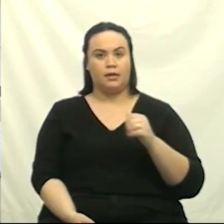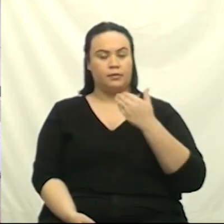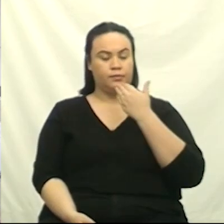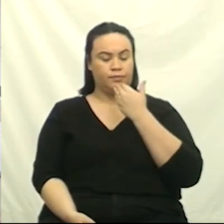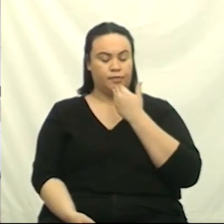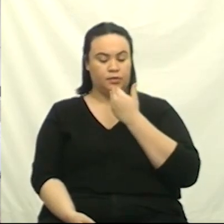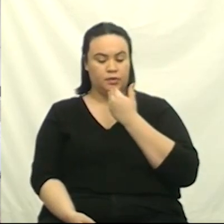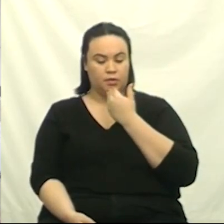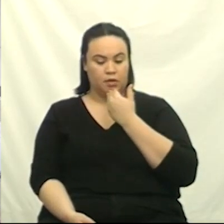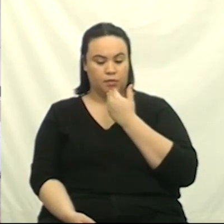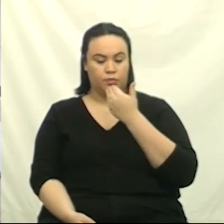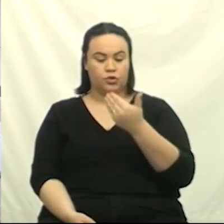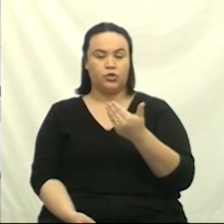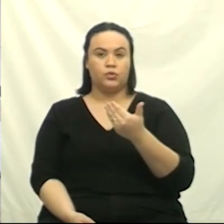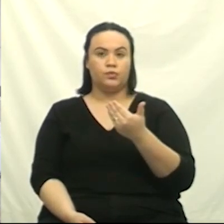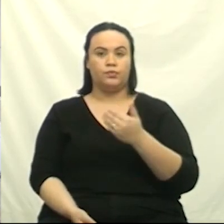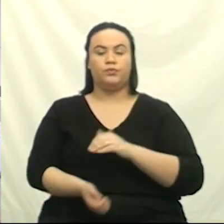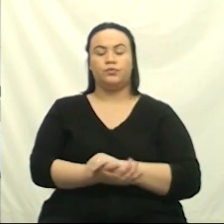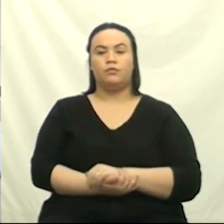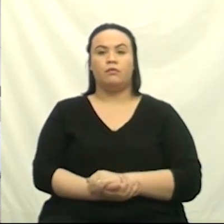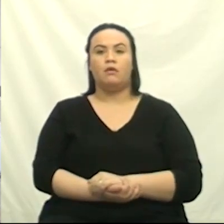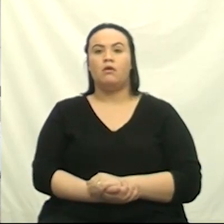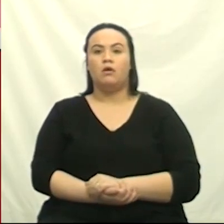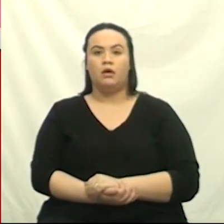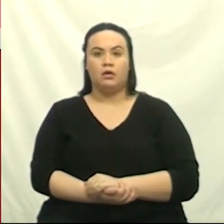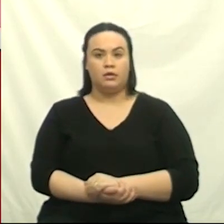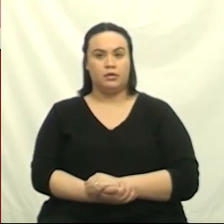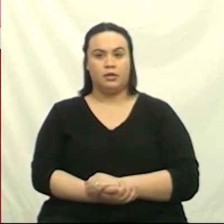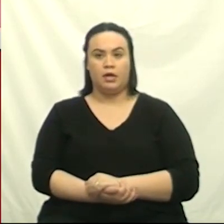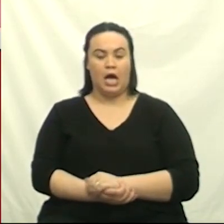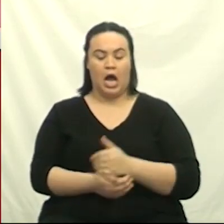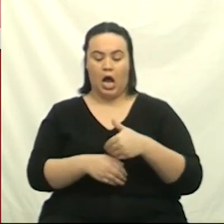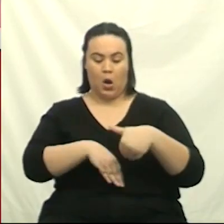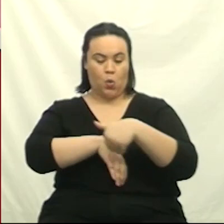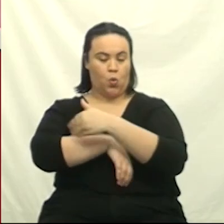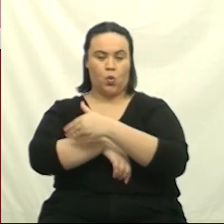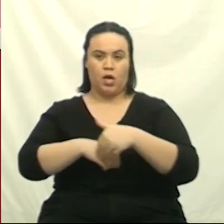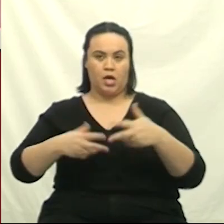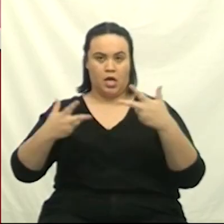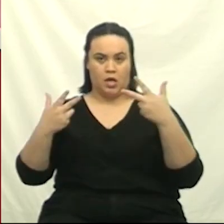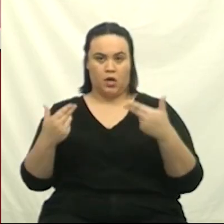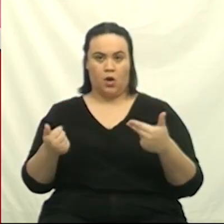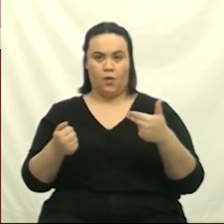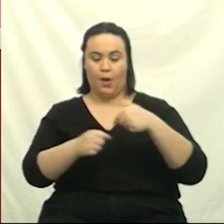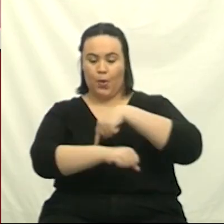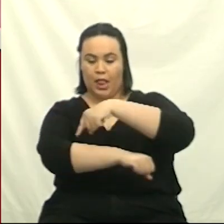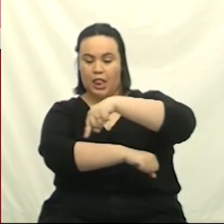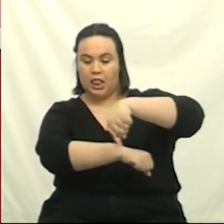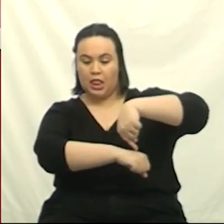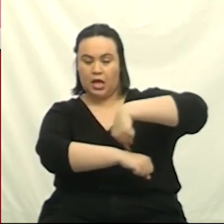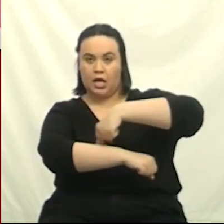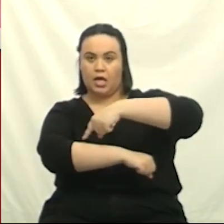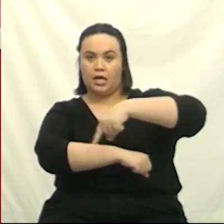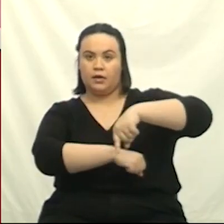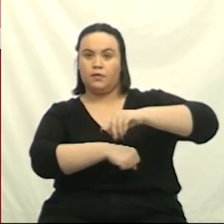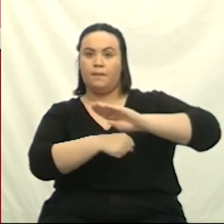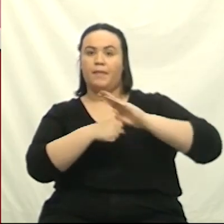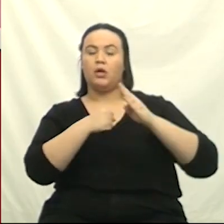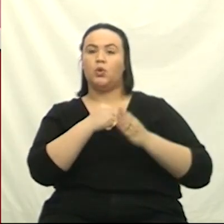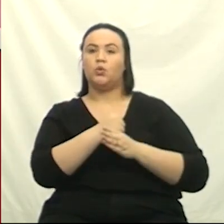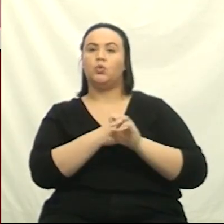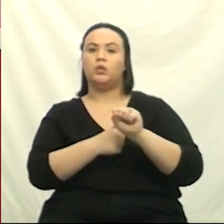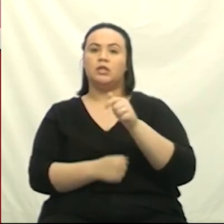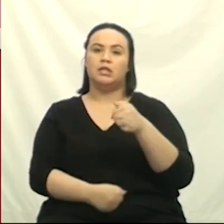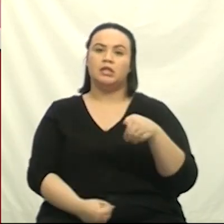este e o próximo requerimento dizem respeito a mesma rodovia Antônio Darós que é o anel viário ali no bairro São João